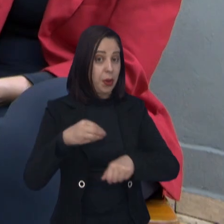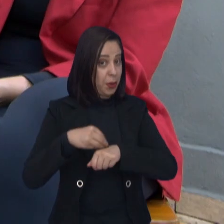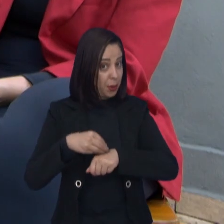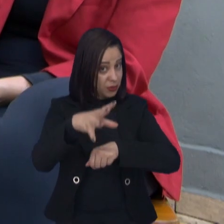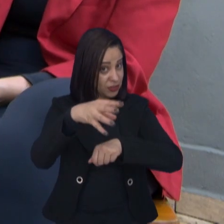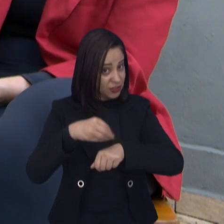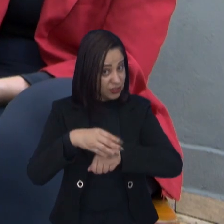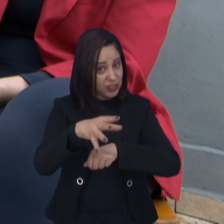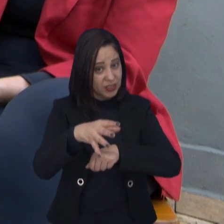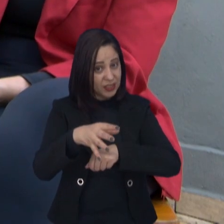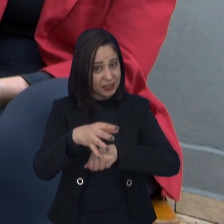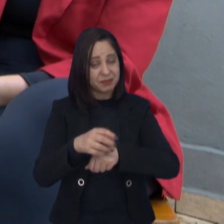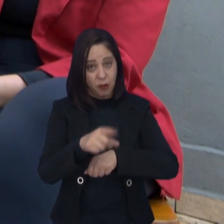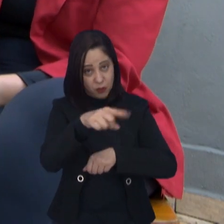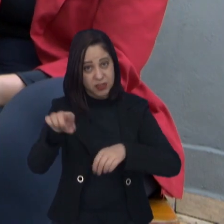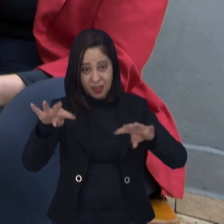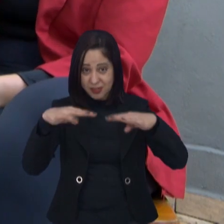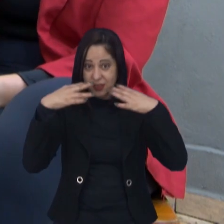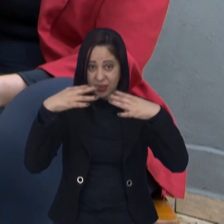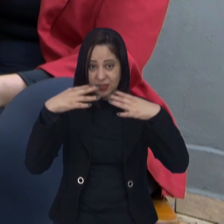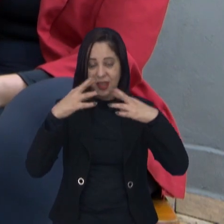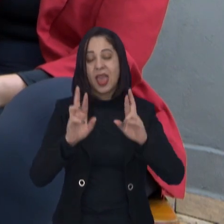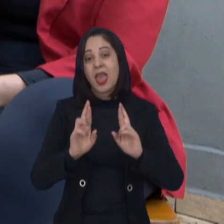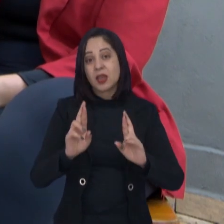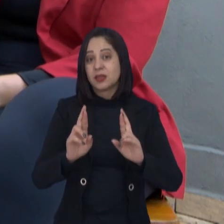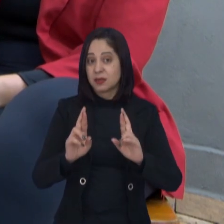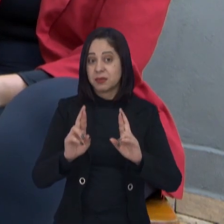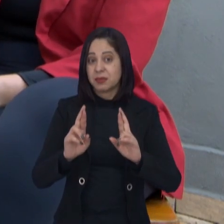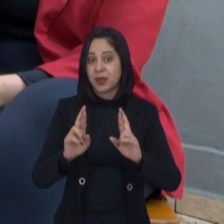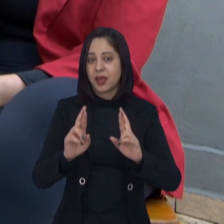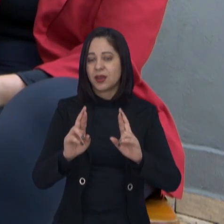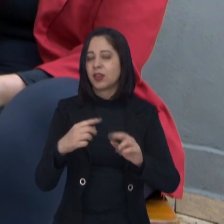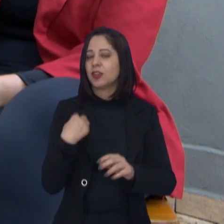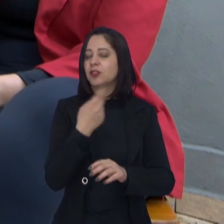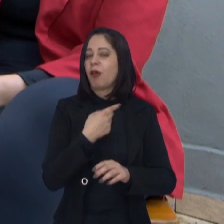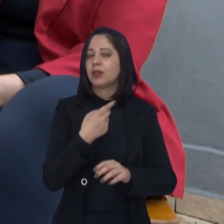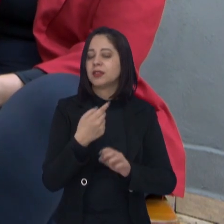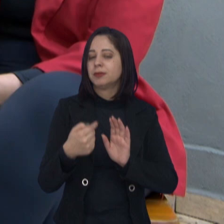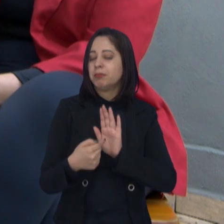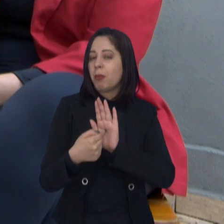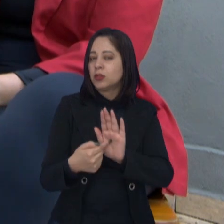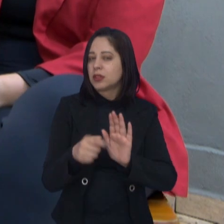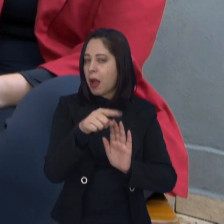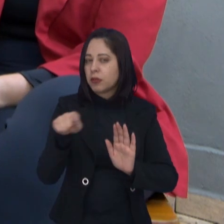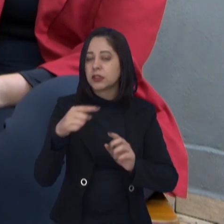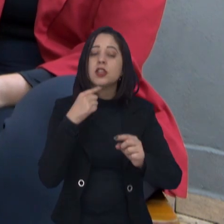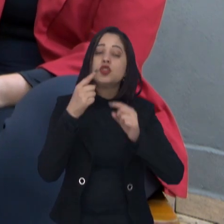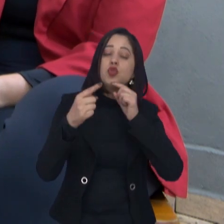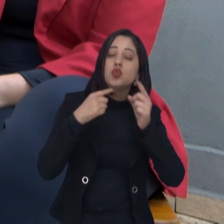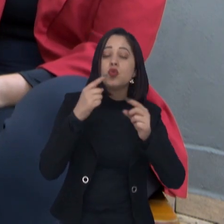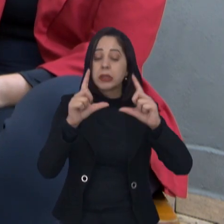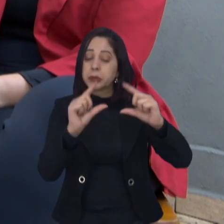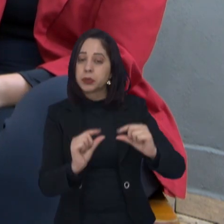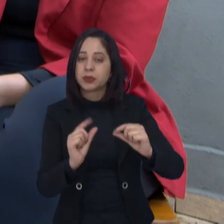da Fabiola para quem está assistindo a gente. Espero que a gente tenha conseguido tirar um pouquinho das dúvidas e eu volto com vocês aí no